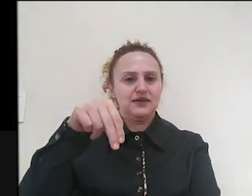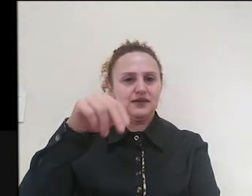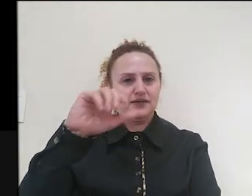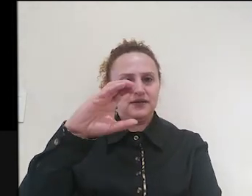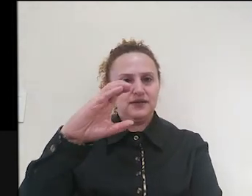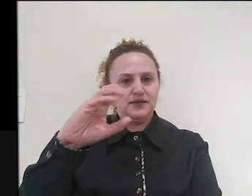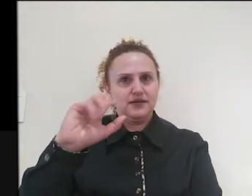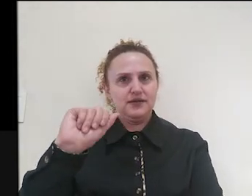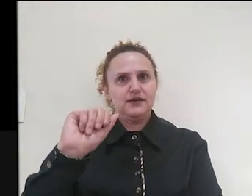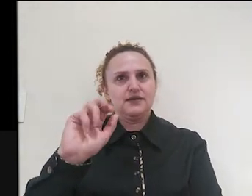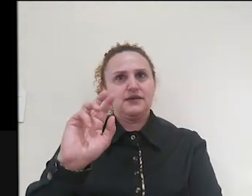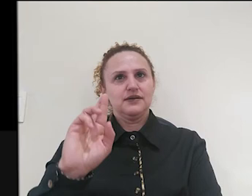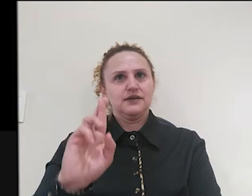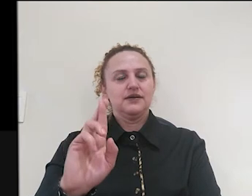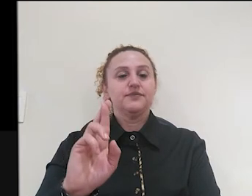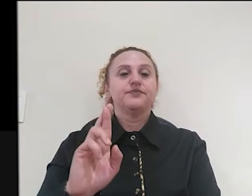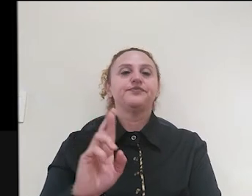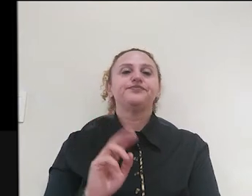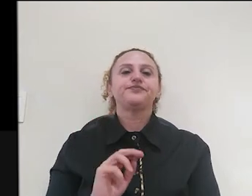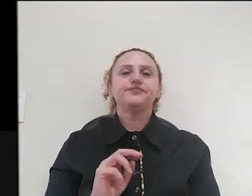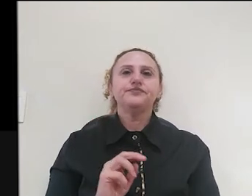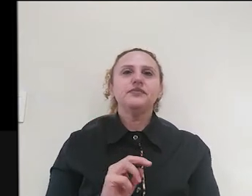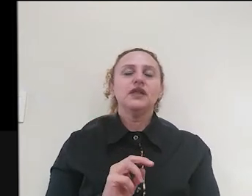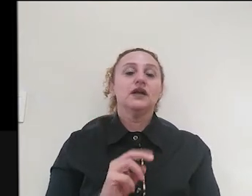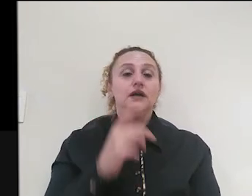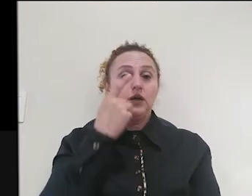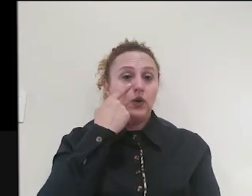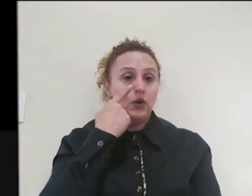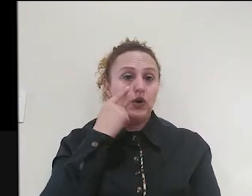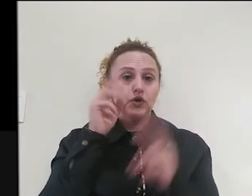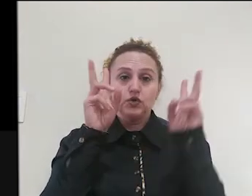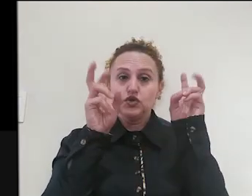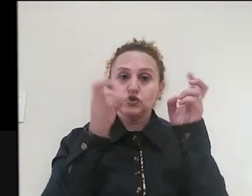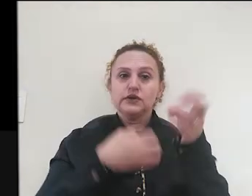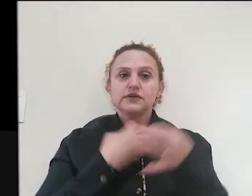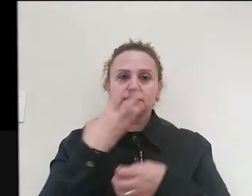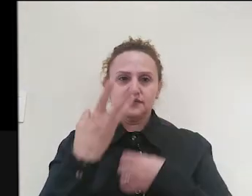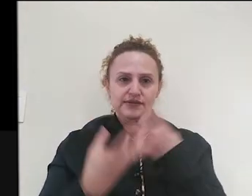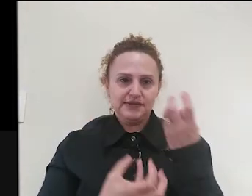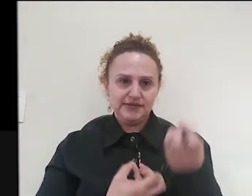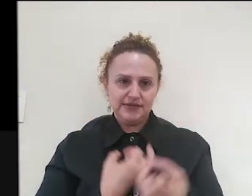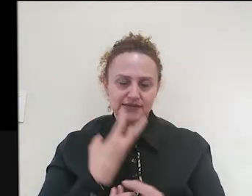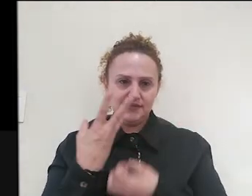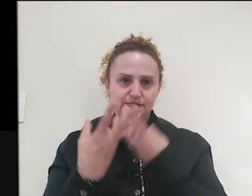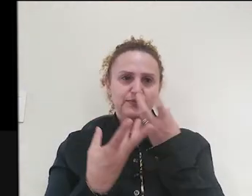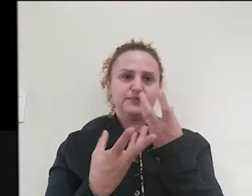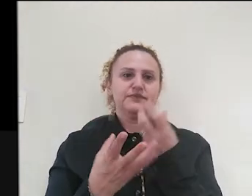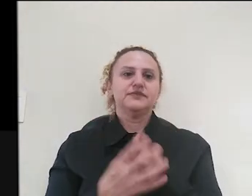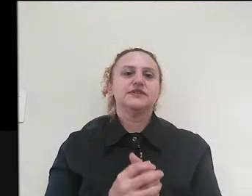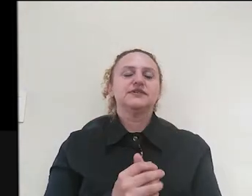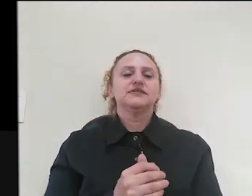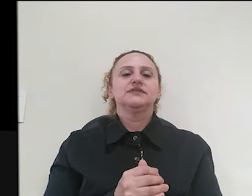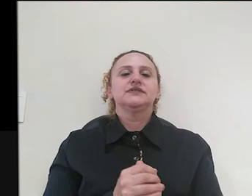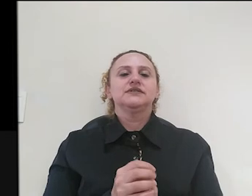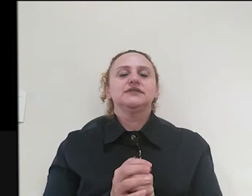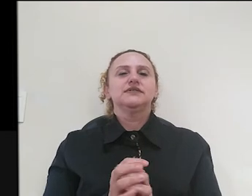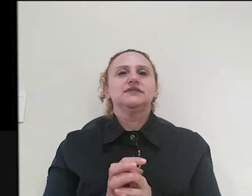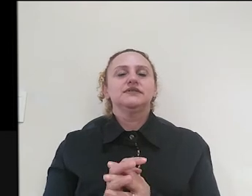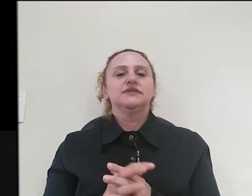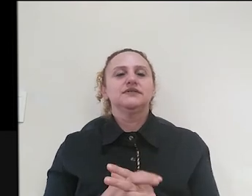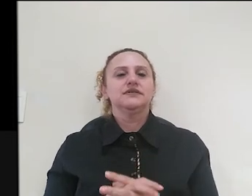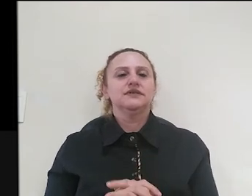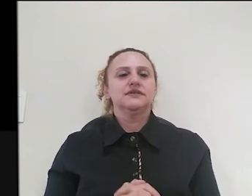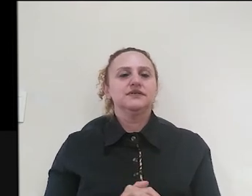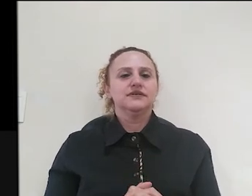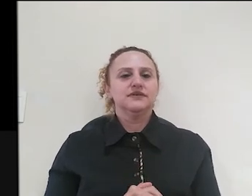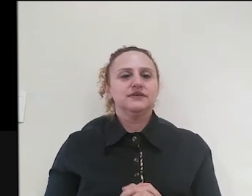né? Notem o título dele: Uma taça feita de um crânio humano. Não recues, o eu lírico diz. De